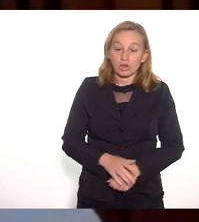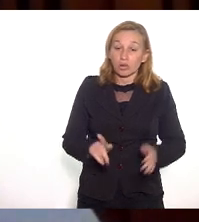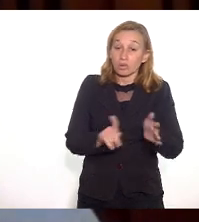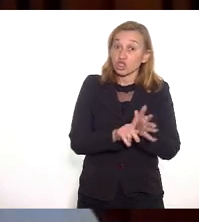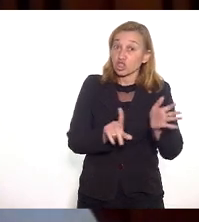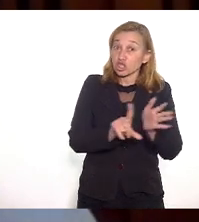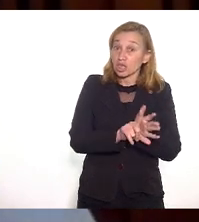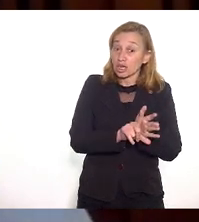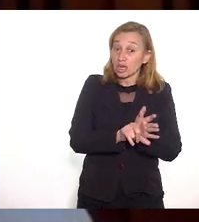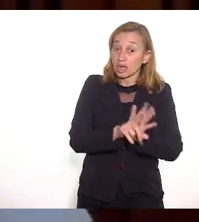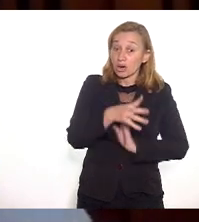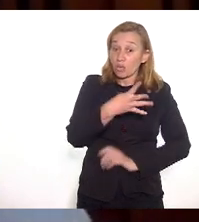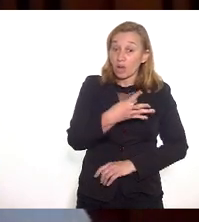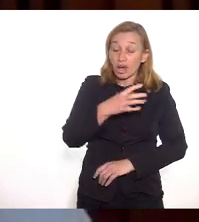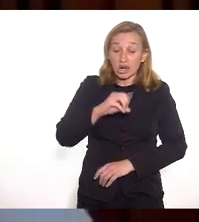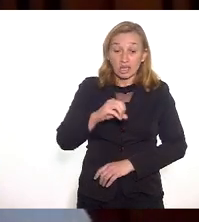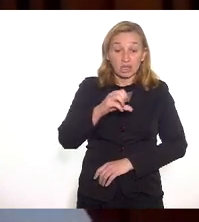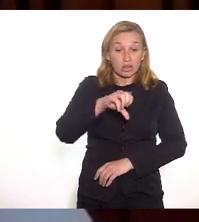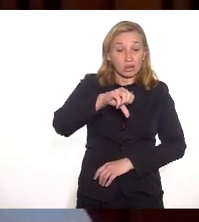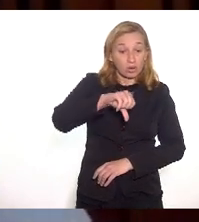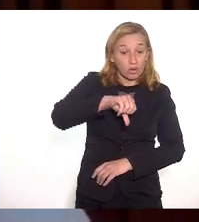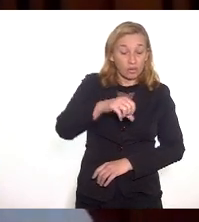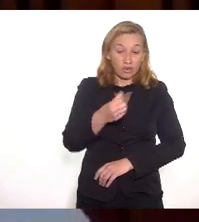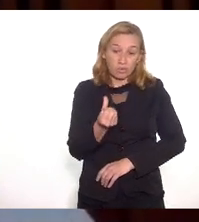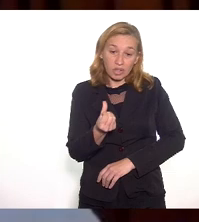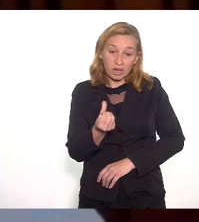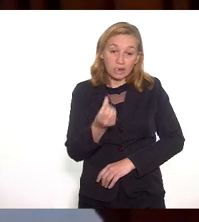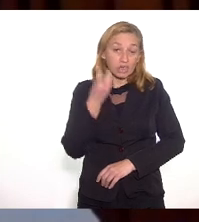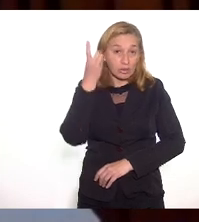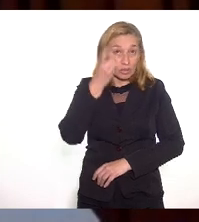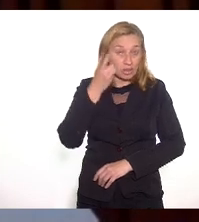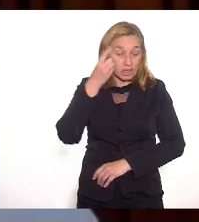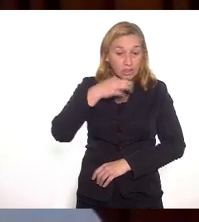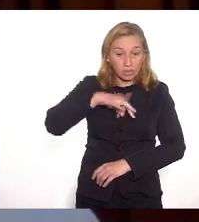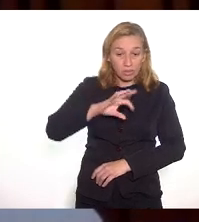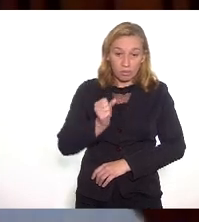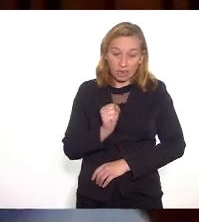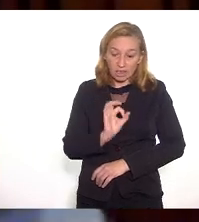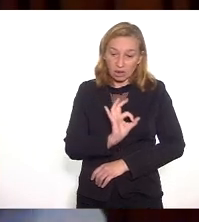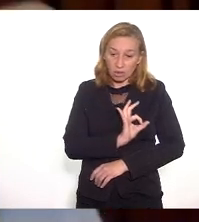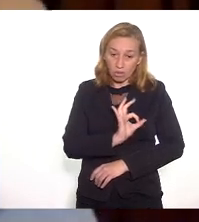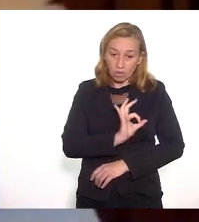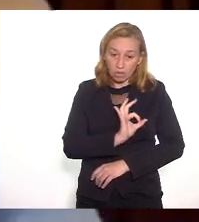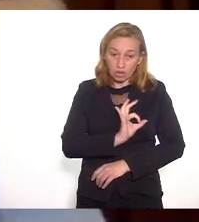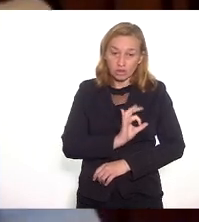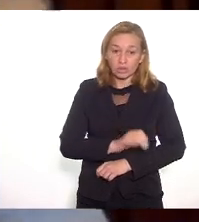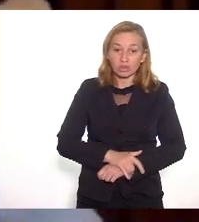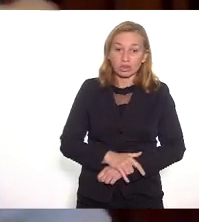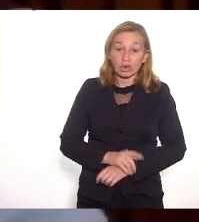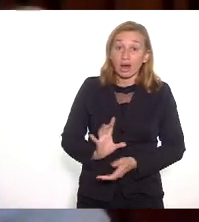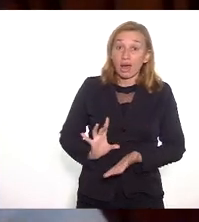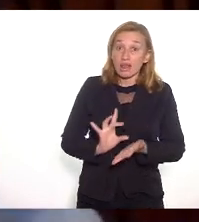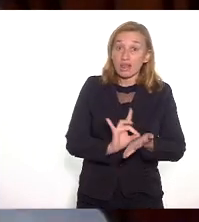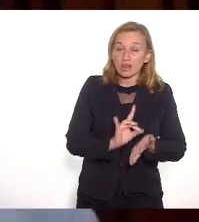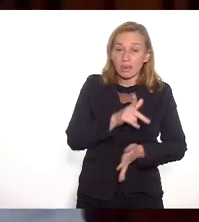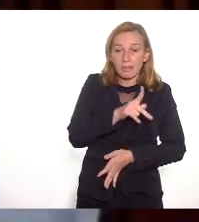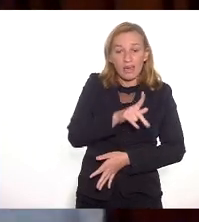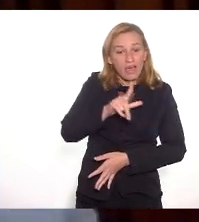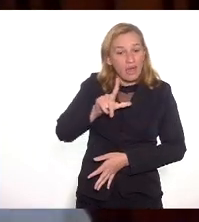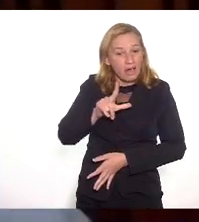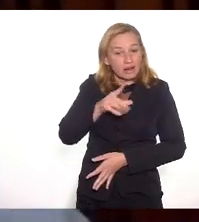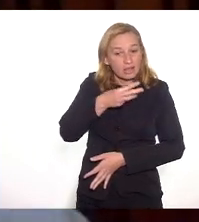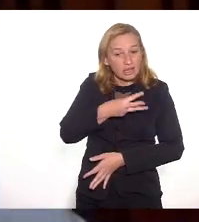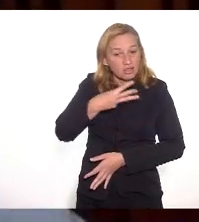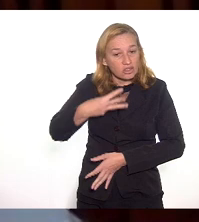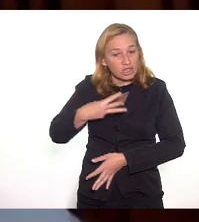projeto de lei 4096 de 2021, autoria deputada Mata Rocha, o parecer é pela anexação PL